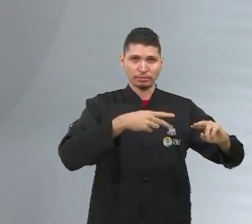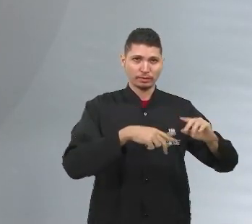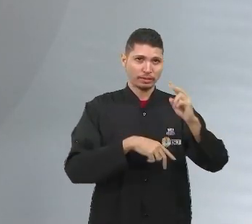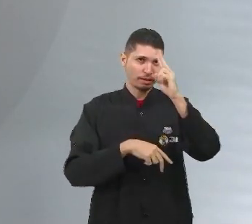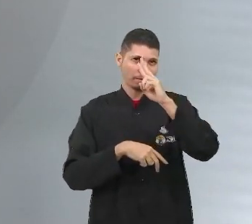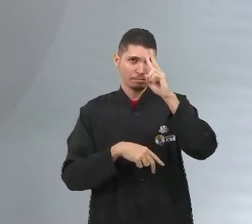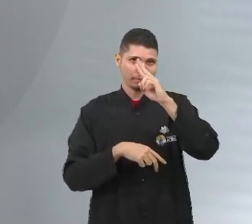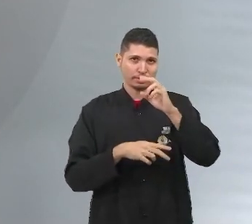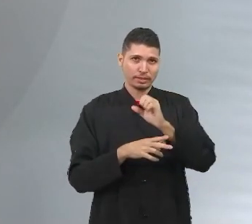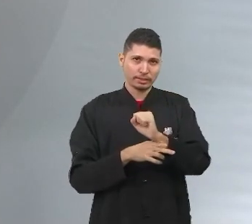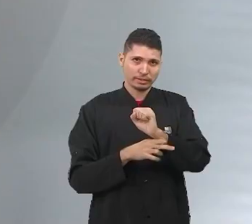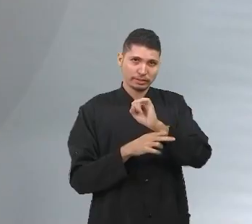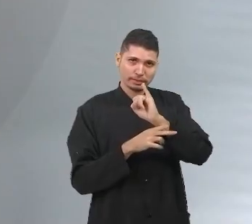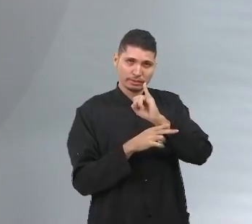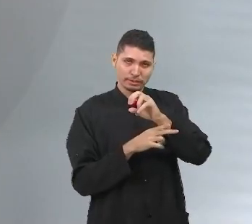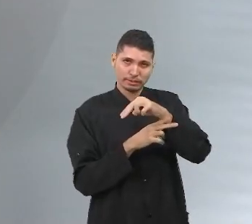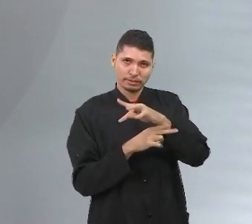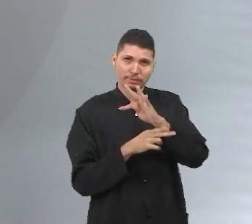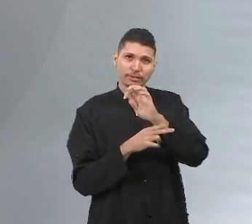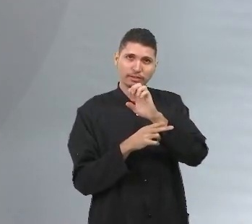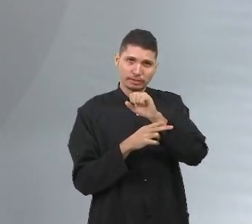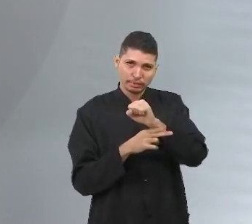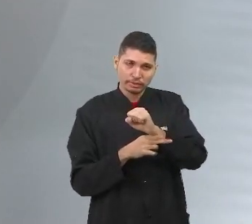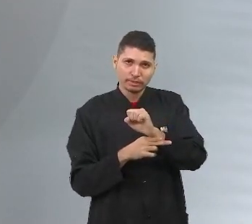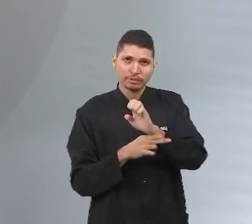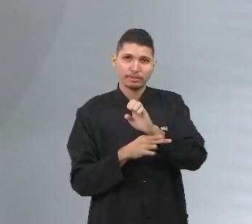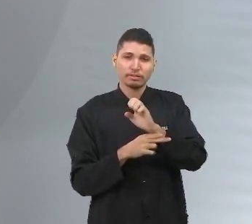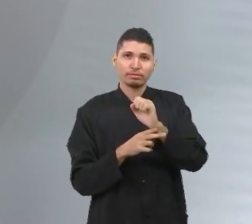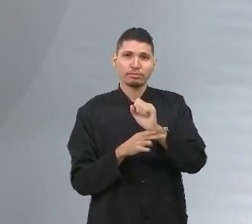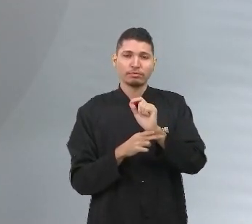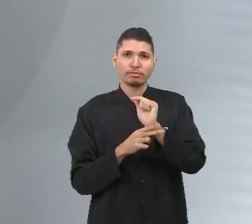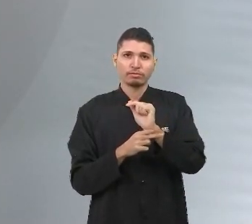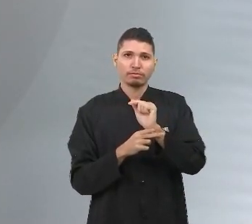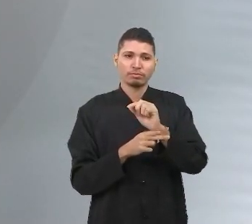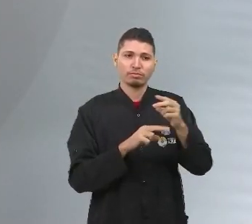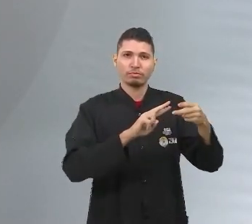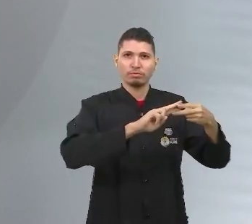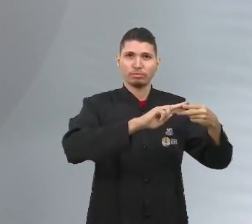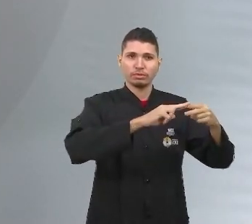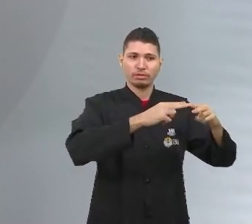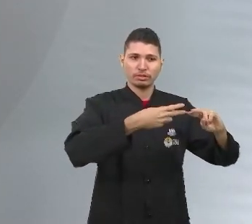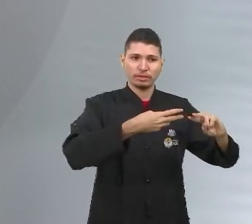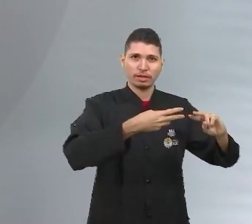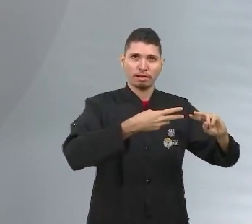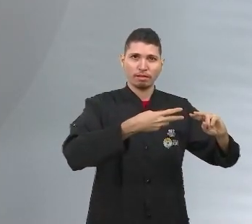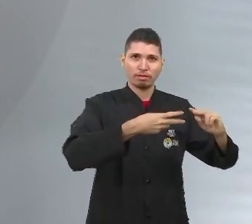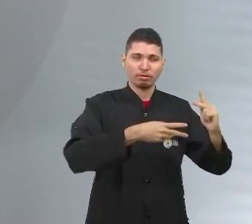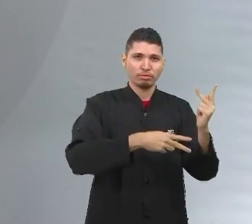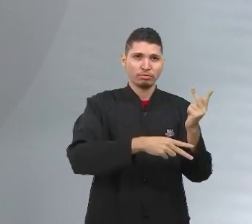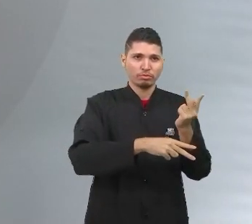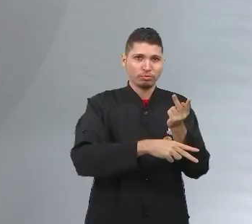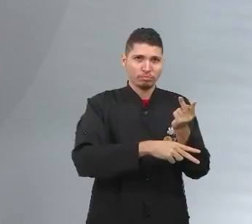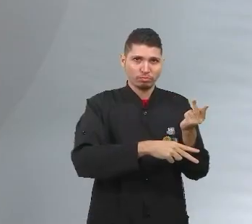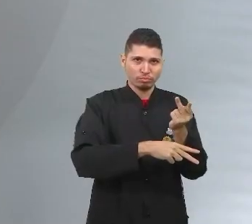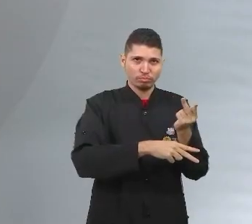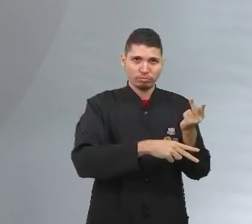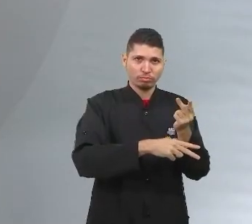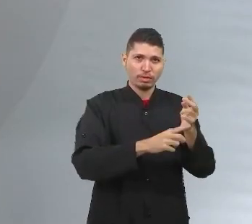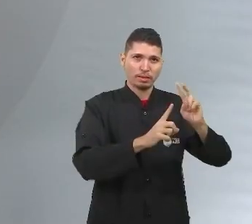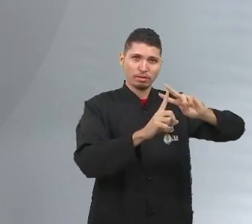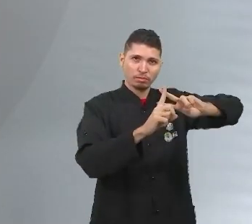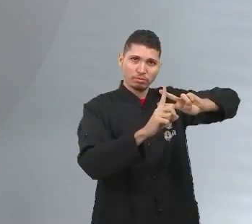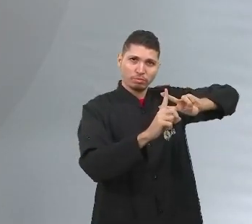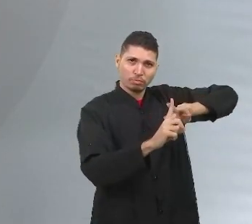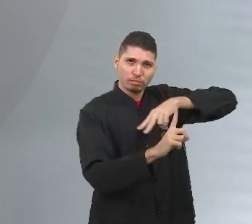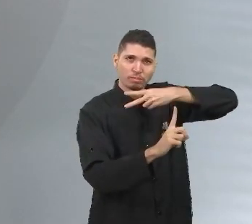proteínas. Olha só, para sintetizar uma proteína, o DNA ele se duplica, ele se autoduplica. É lógico que ele sozinho não vai fazer,